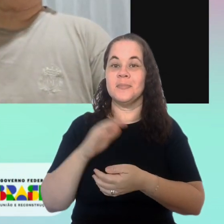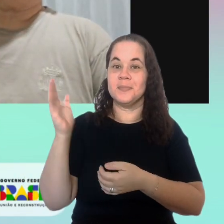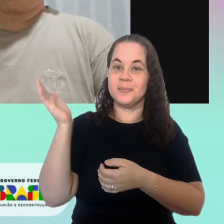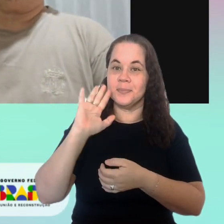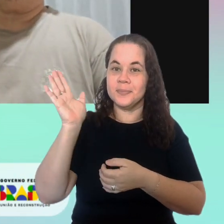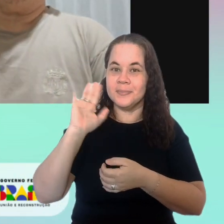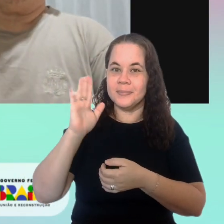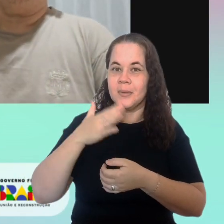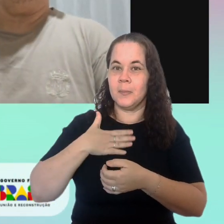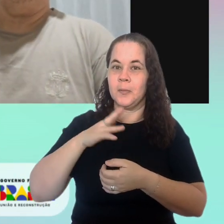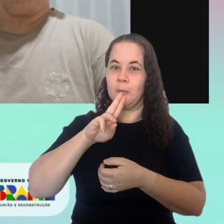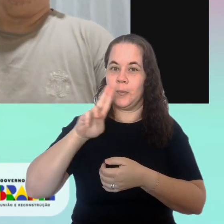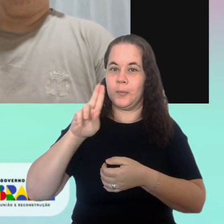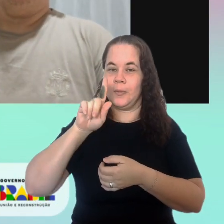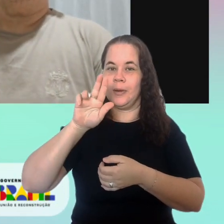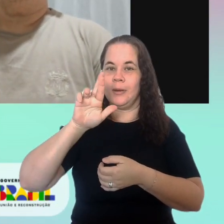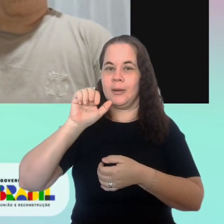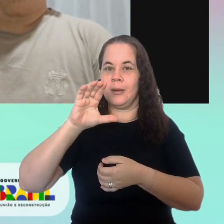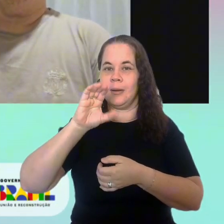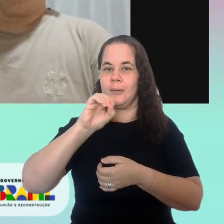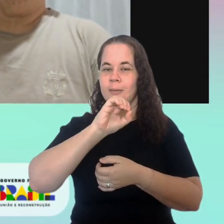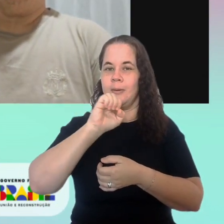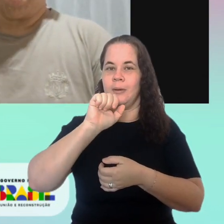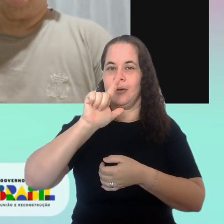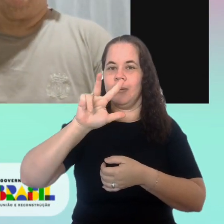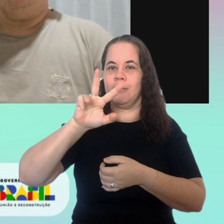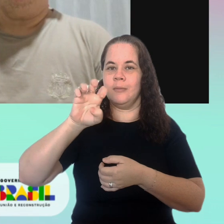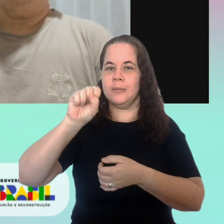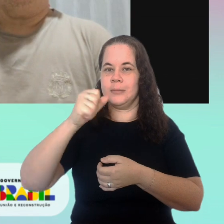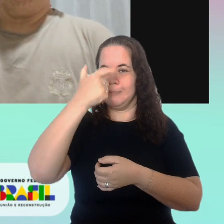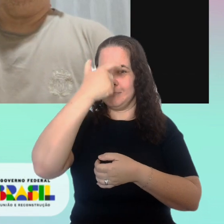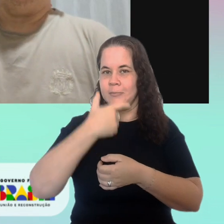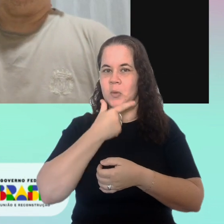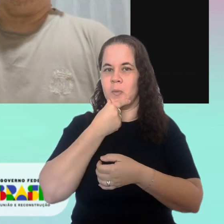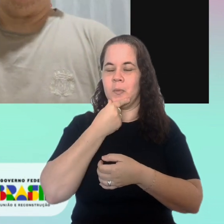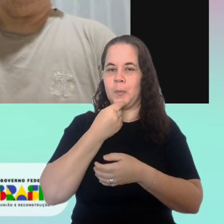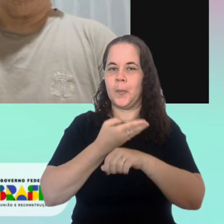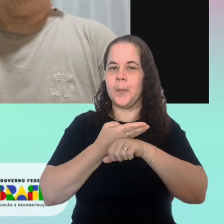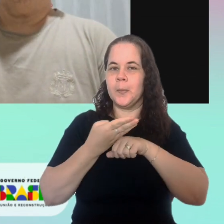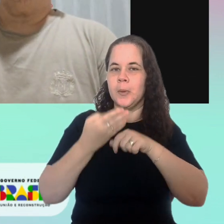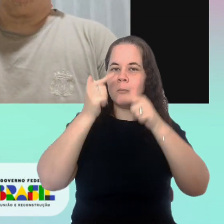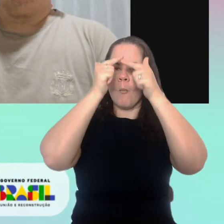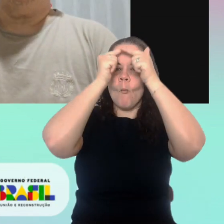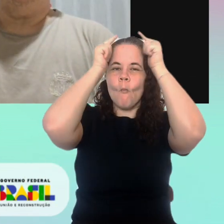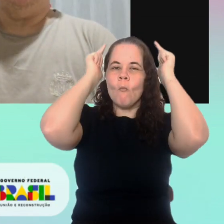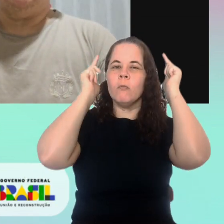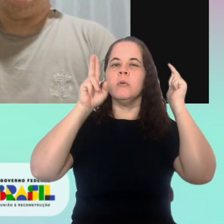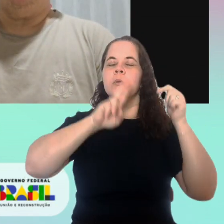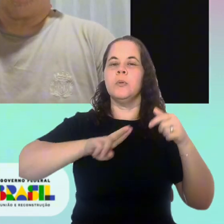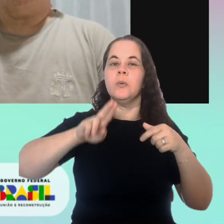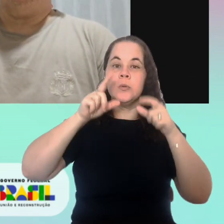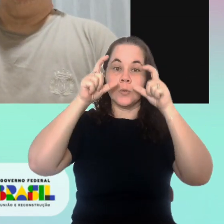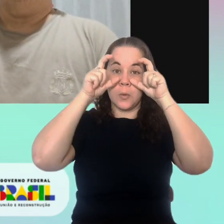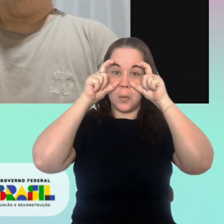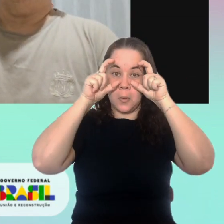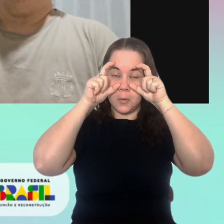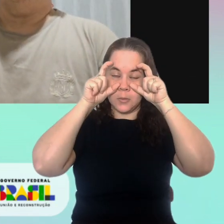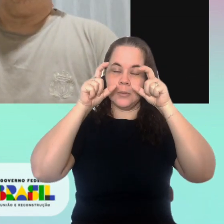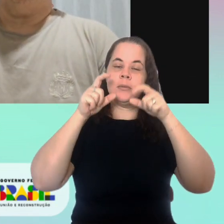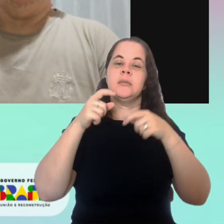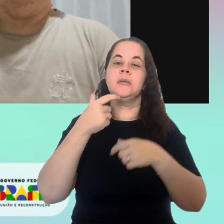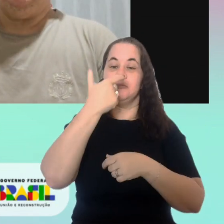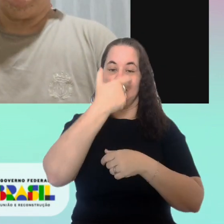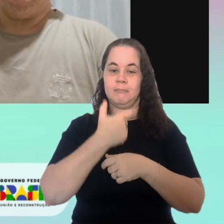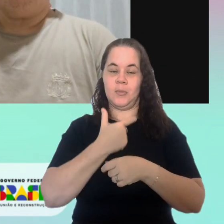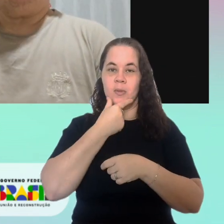Olá, eu me chamo Graco Alves, eu sou um homem branco, careca, uso óculos de grau, sou